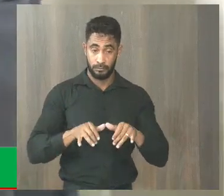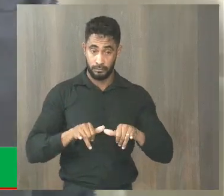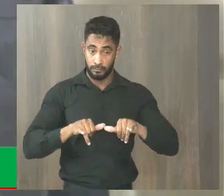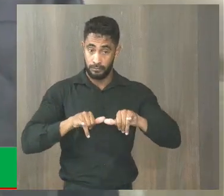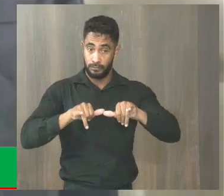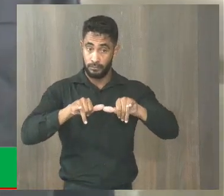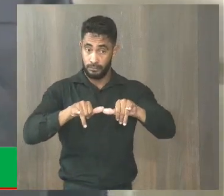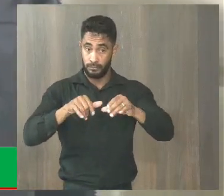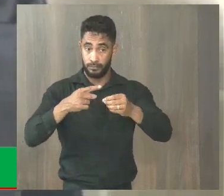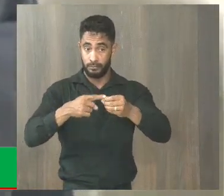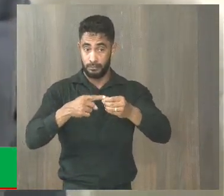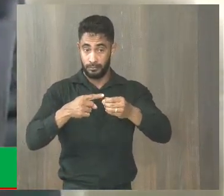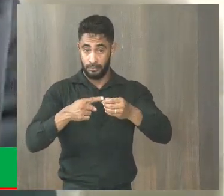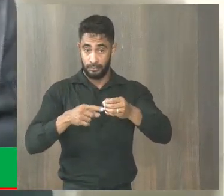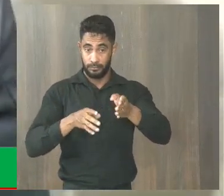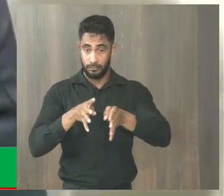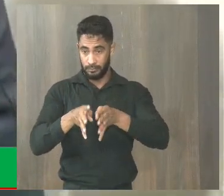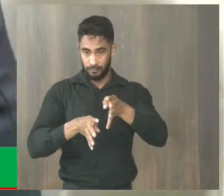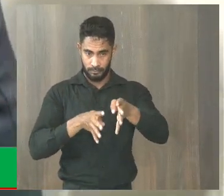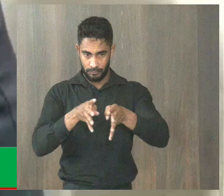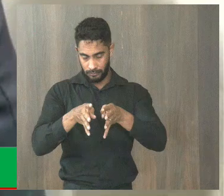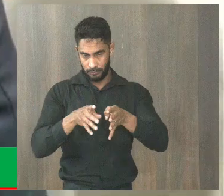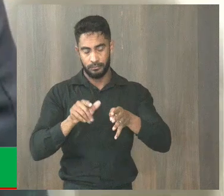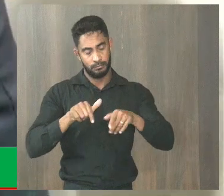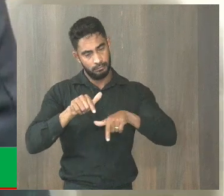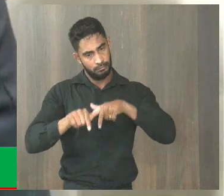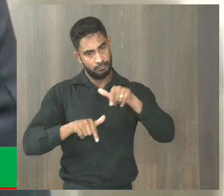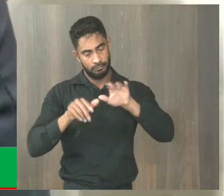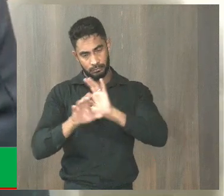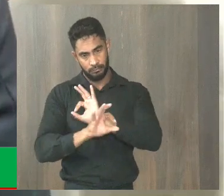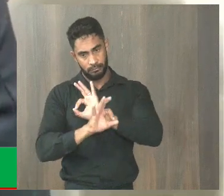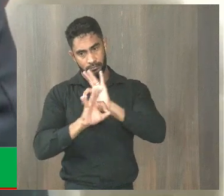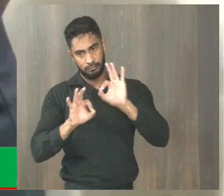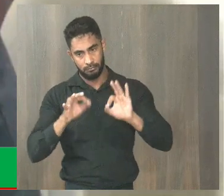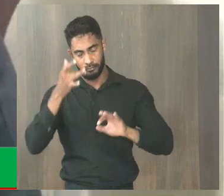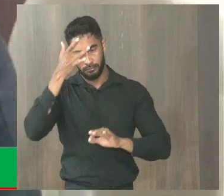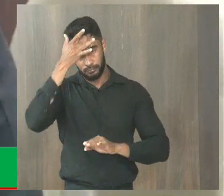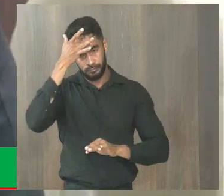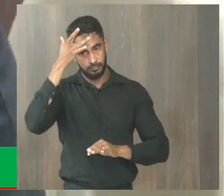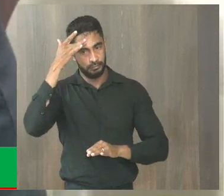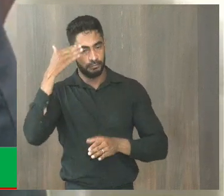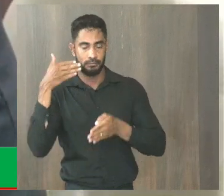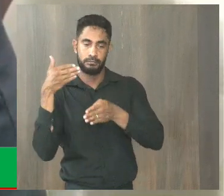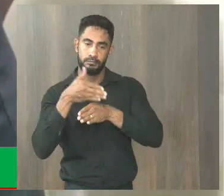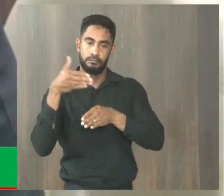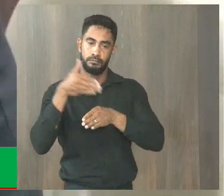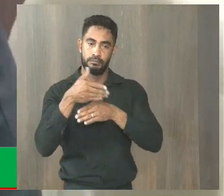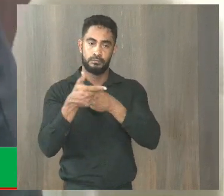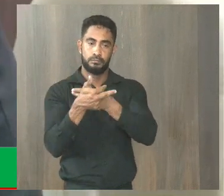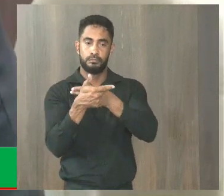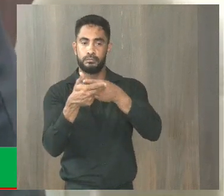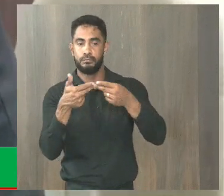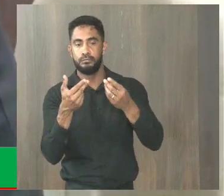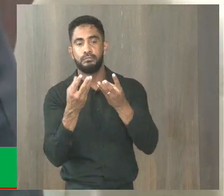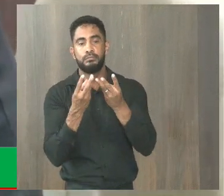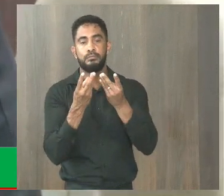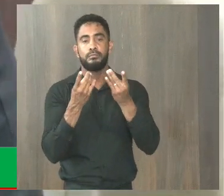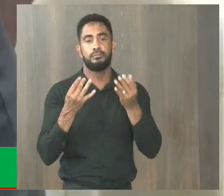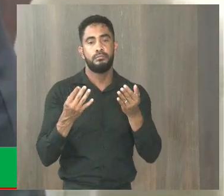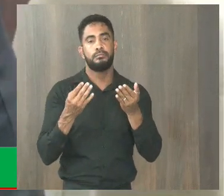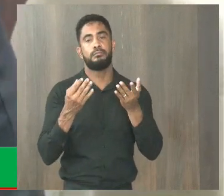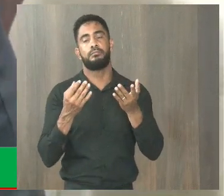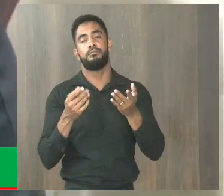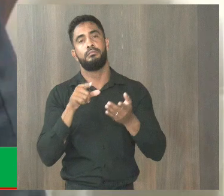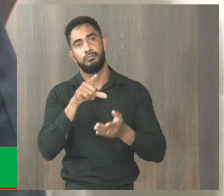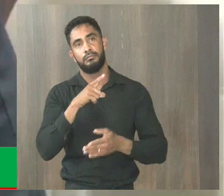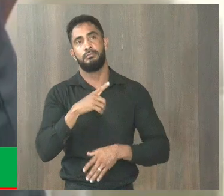tem um trabalho de excelência, porque as pessoas procuram coisa de qualidade, pessoas onde é bem atendido, e